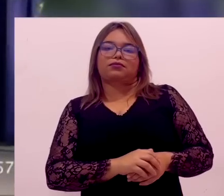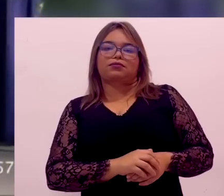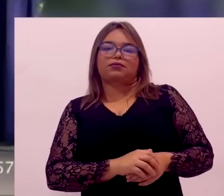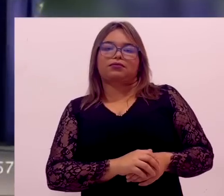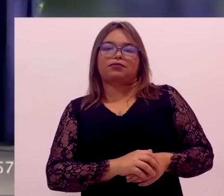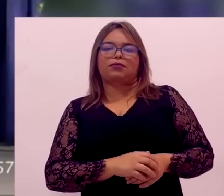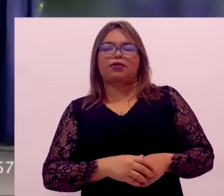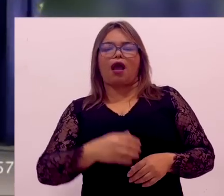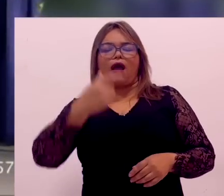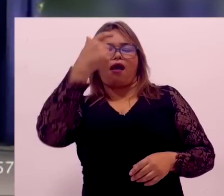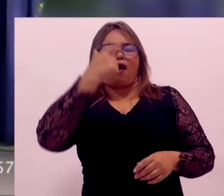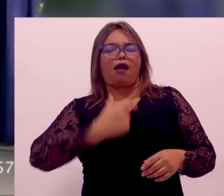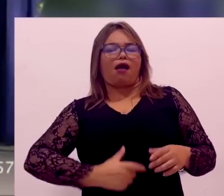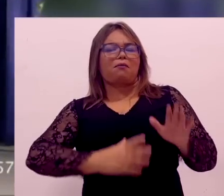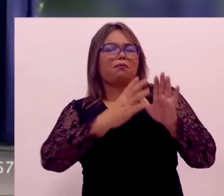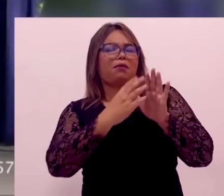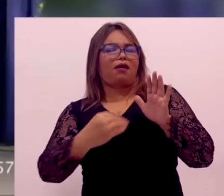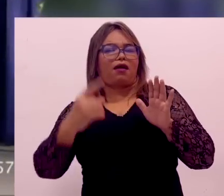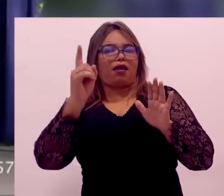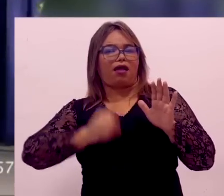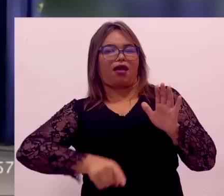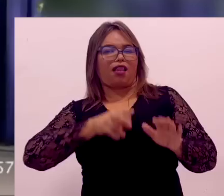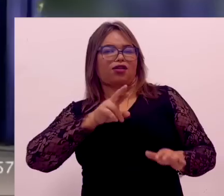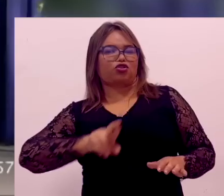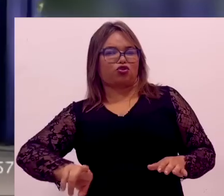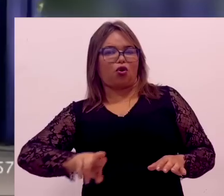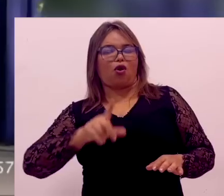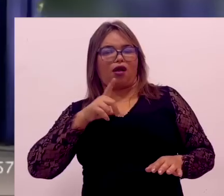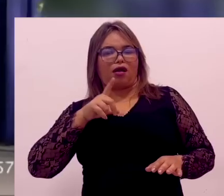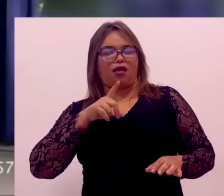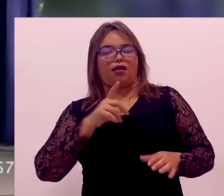então, dão uma aparência de que são muito religiosos